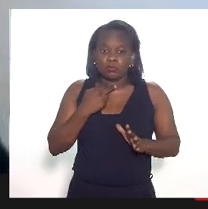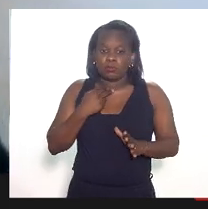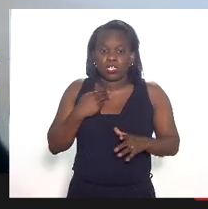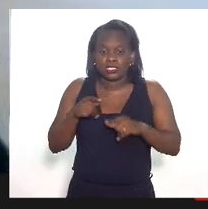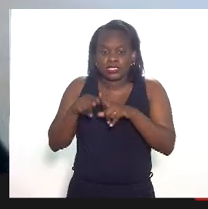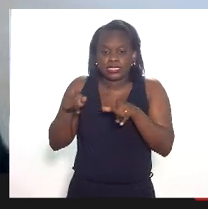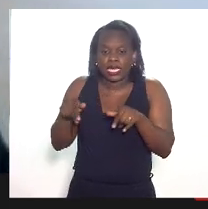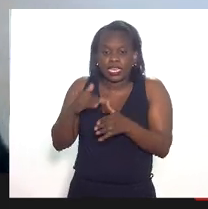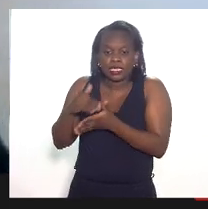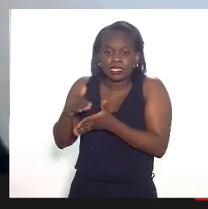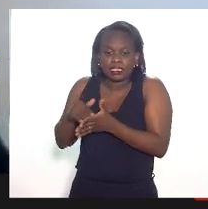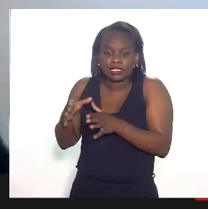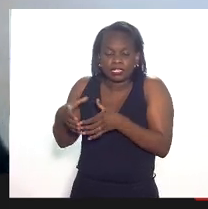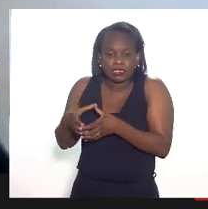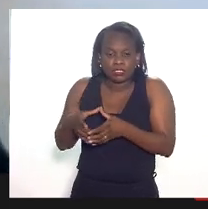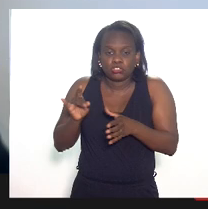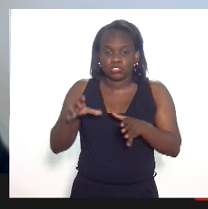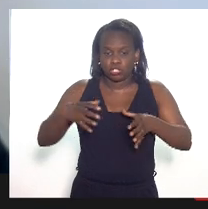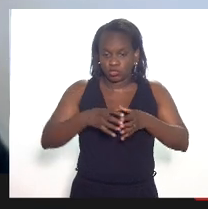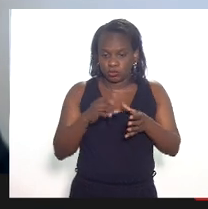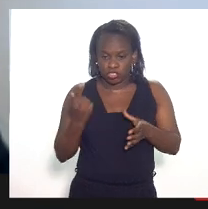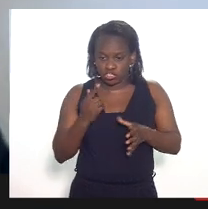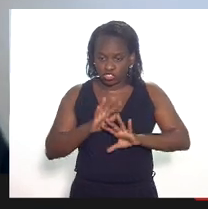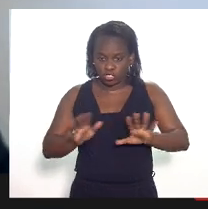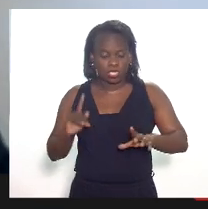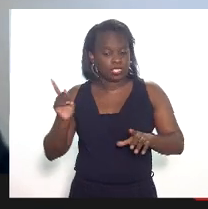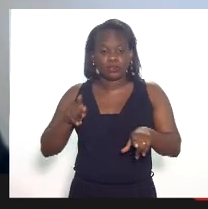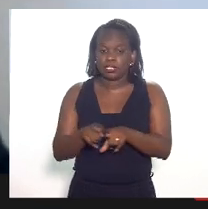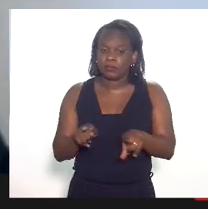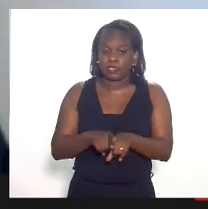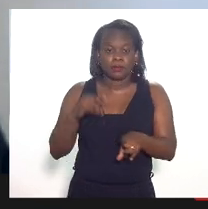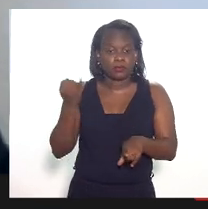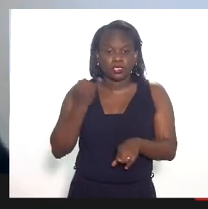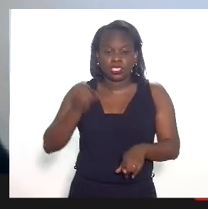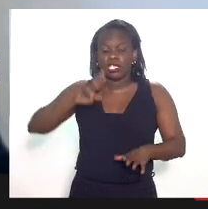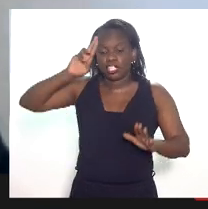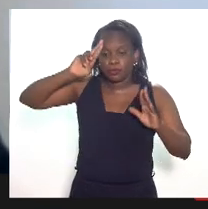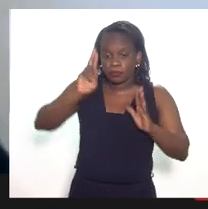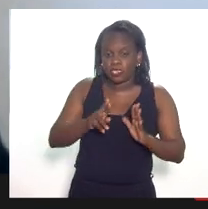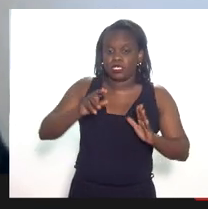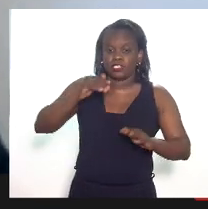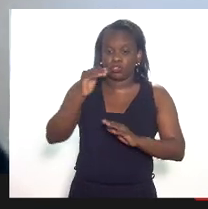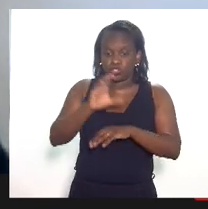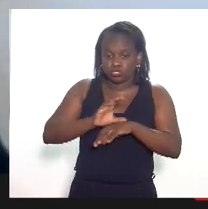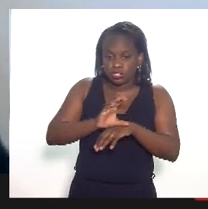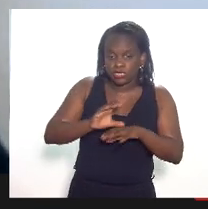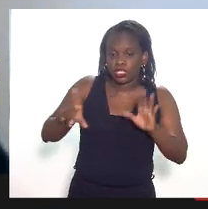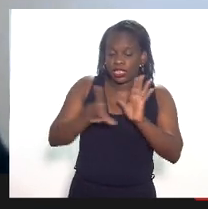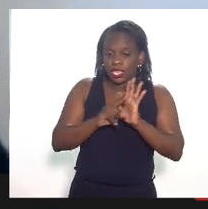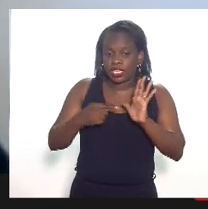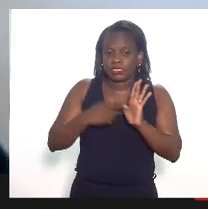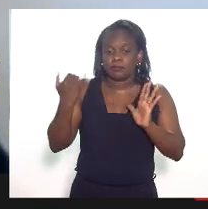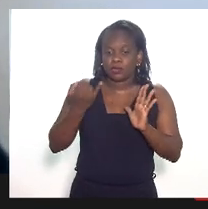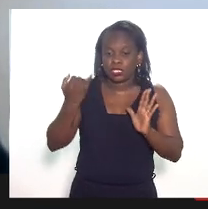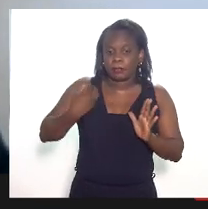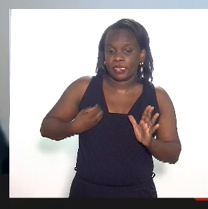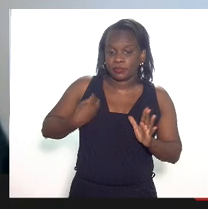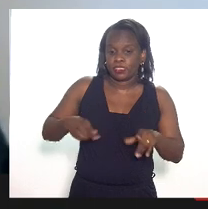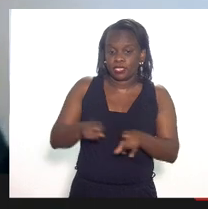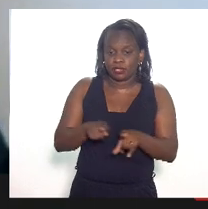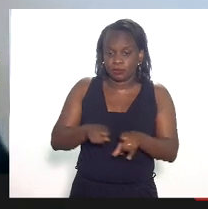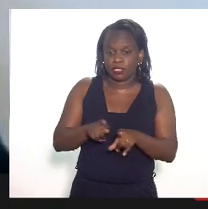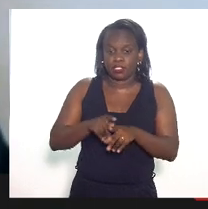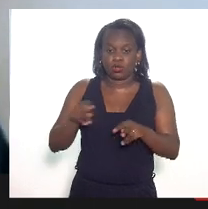gabinetes e nem apenas entre gestores. É fundamental respeitar a Constituição, a legislação e, portanto, a participação também do